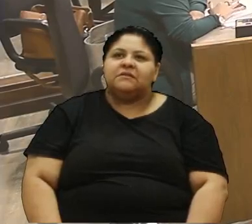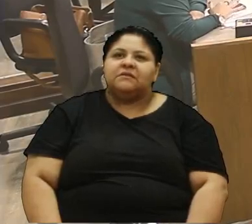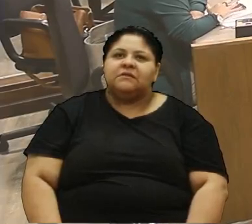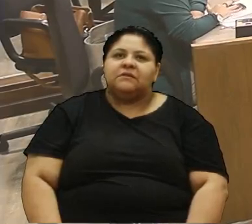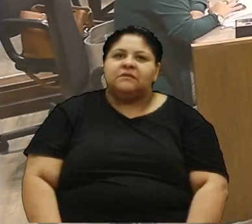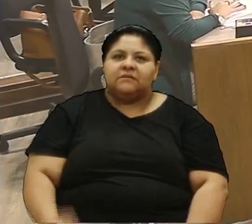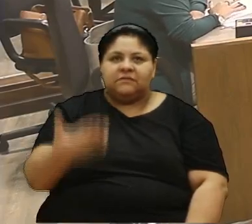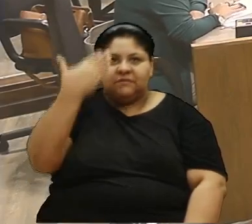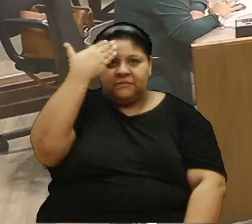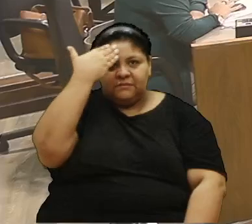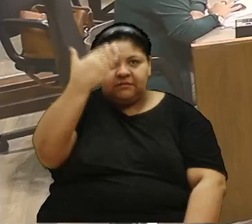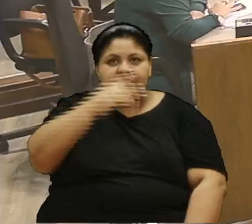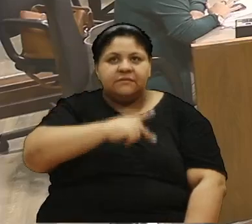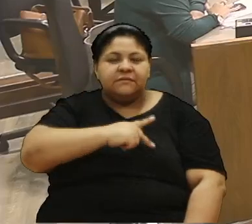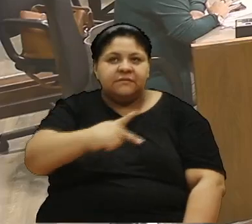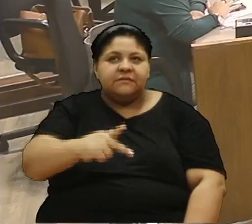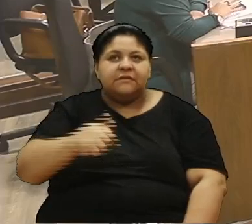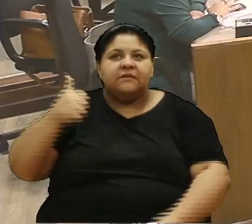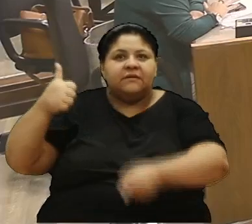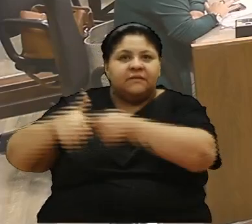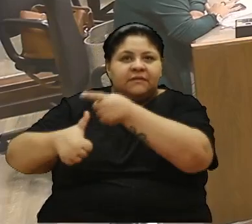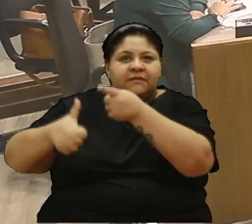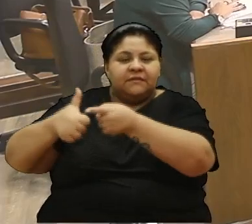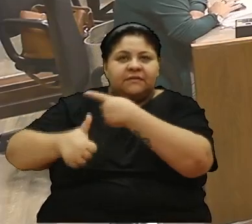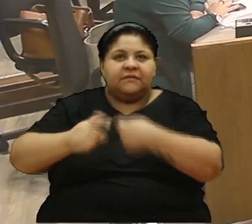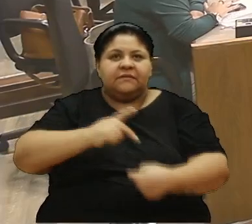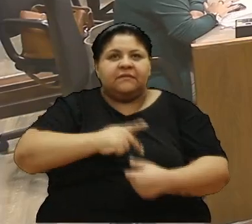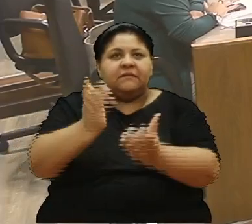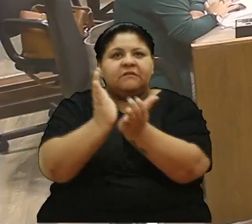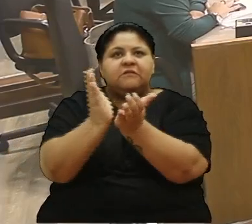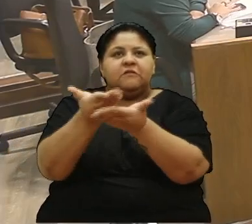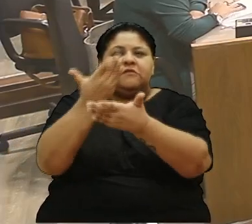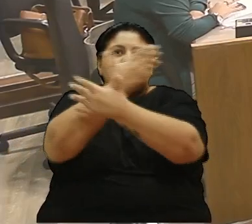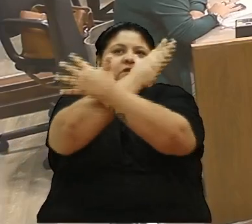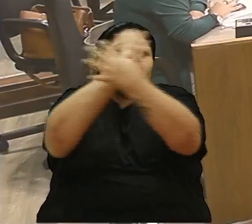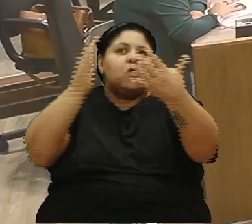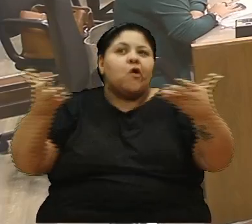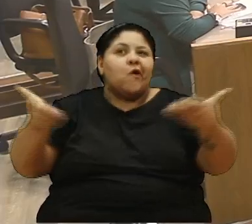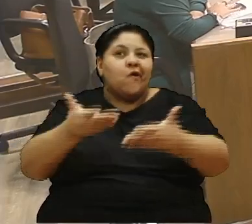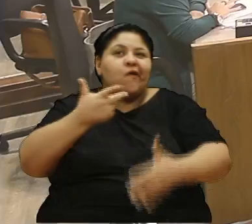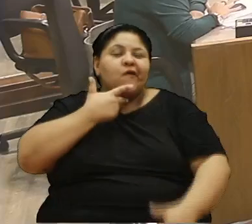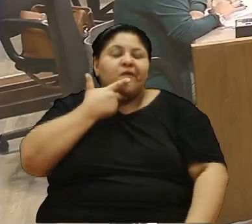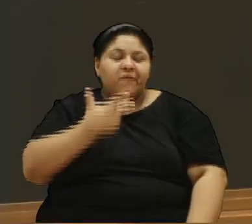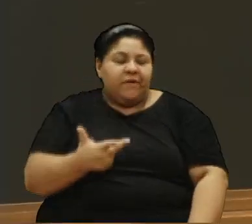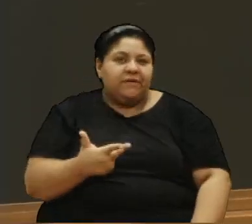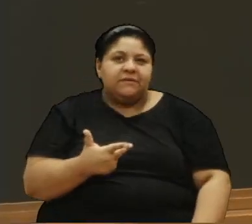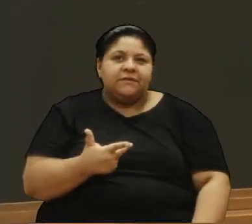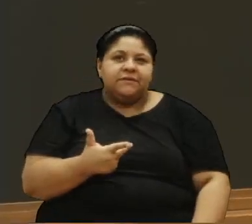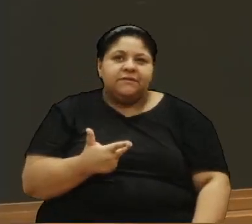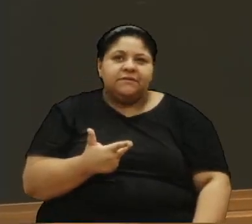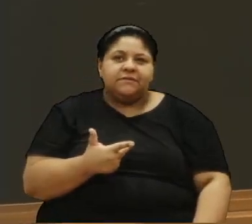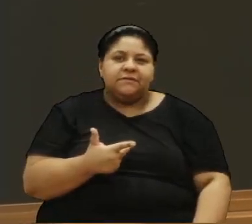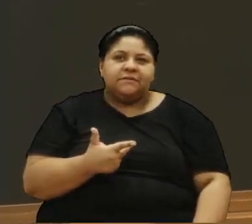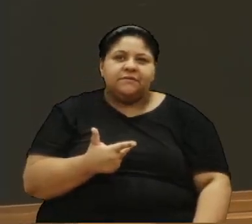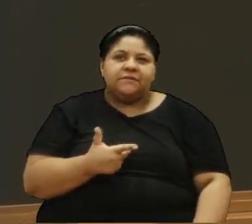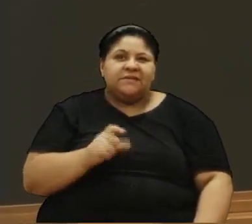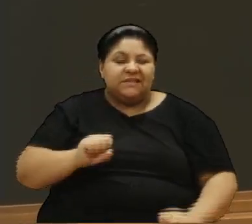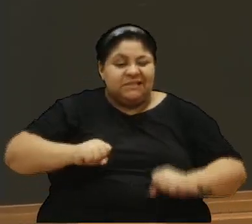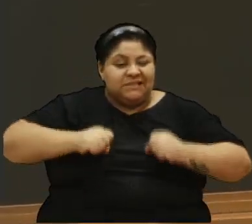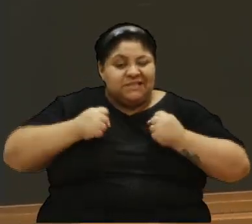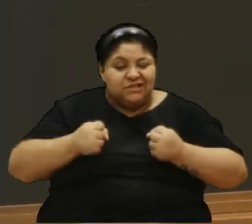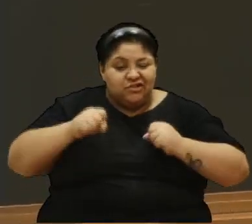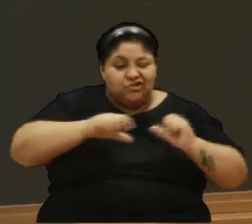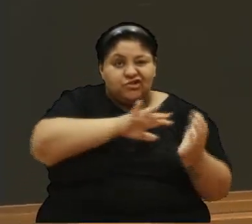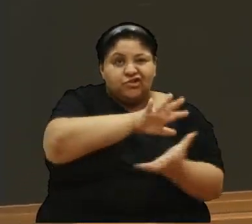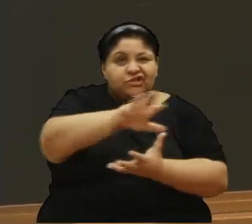Muito obrigado, presidente. Primeiro, como presidente da Comissão do Meio Ambiente, queria falar que um dos maiores defensores desse